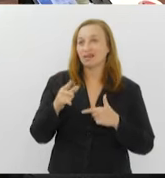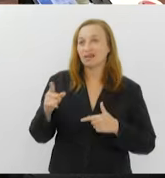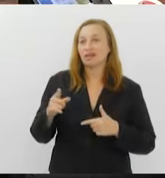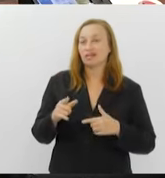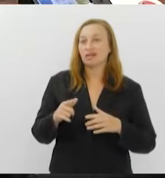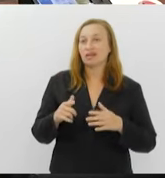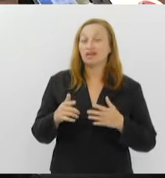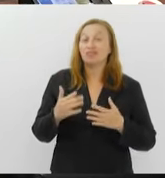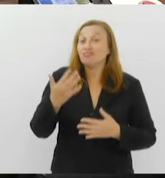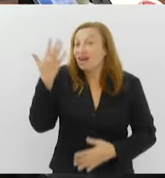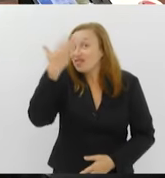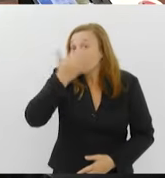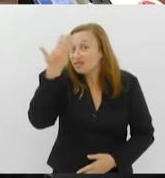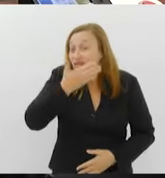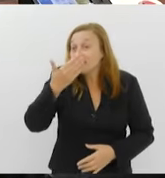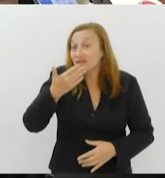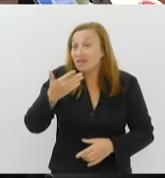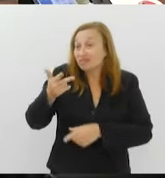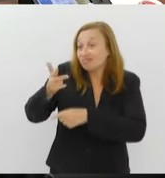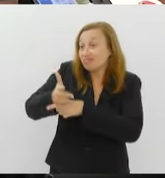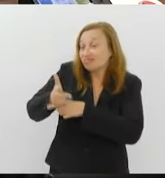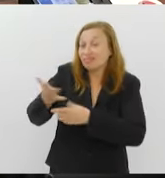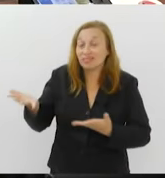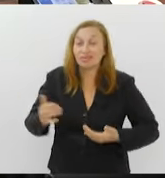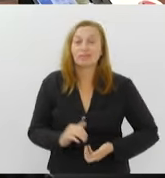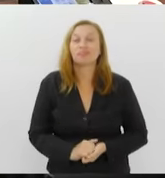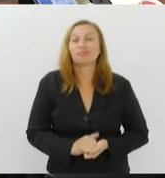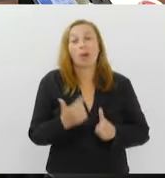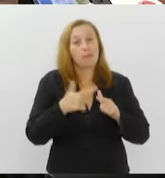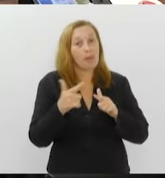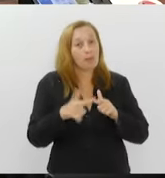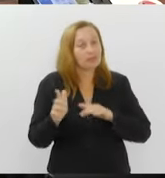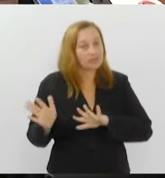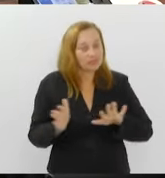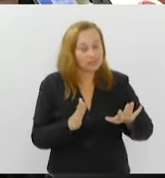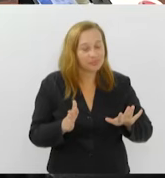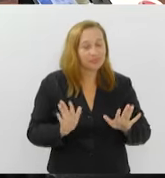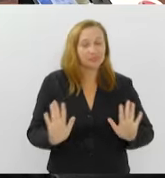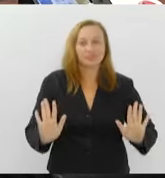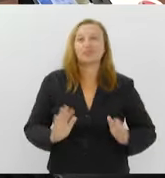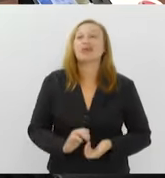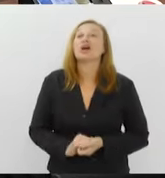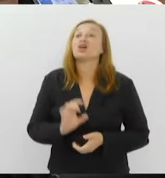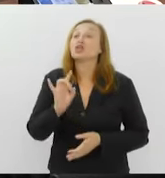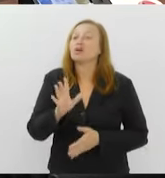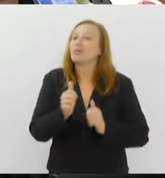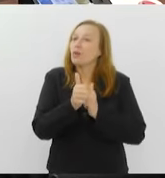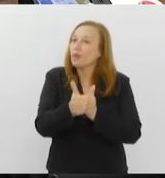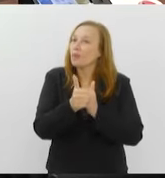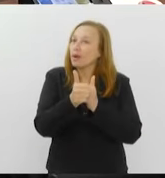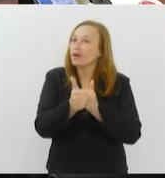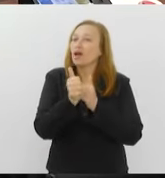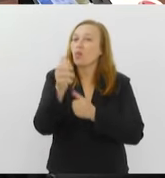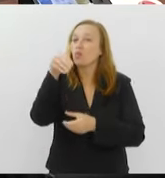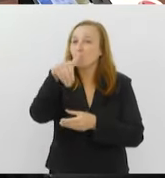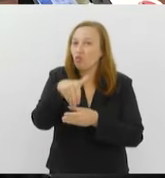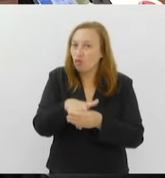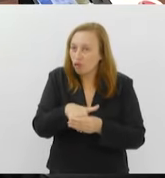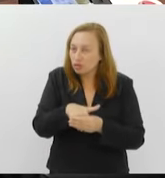na câmera. Presidente, sem problema. Uma vez, pra reforçar... É uma honra. Só para acompanhar o